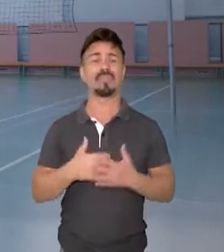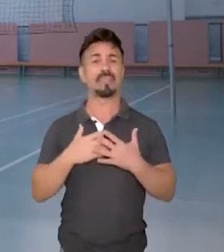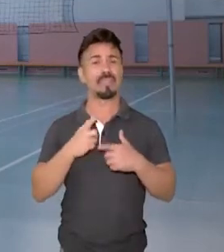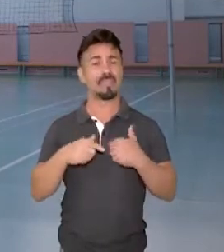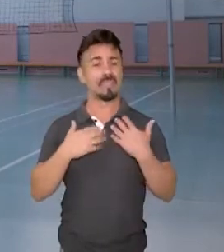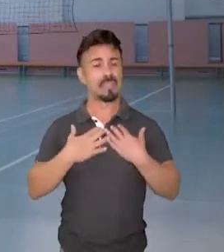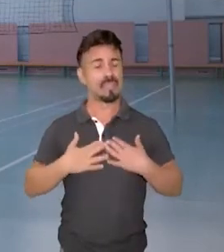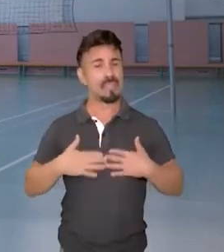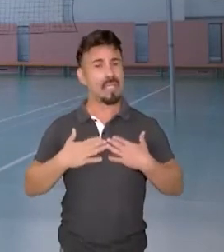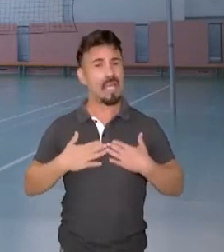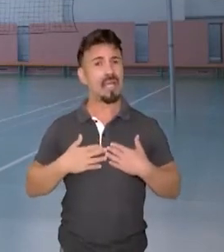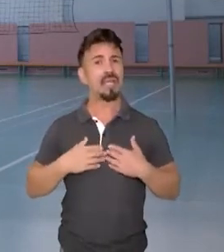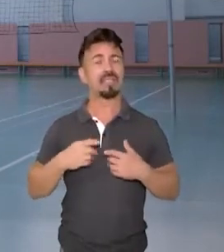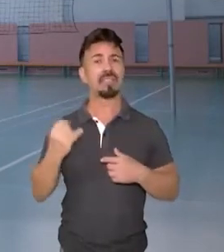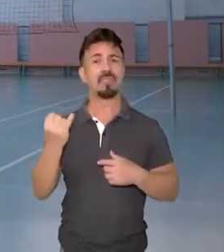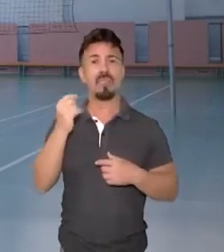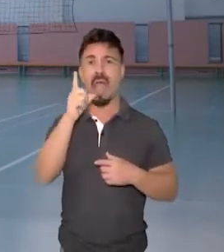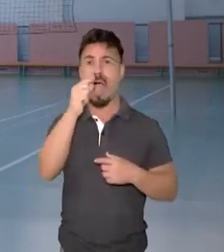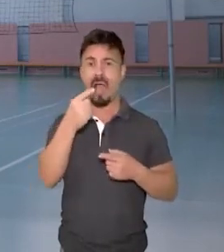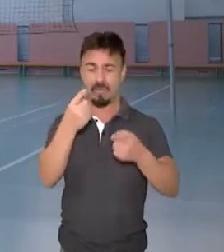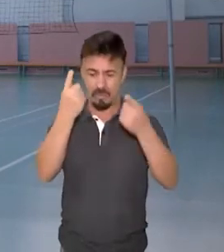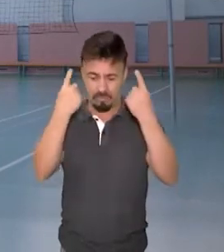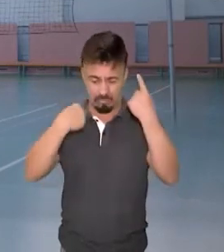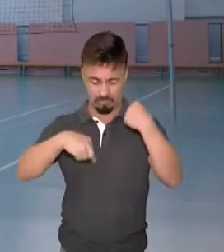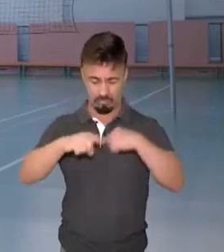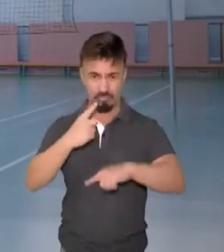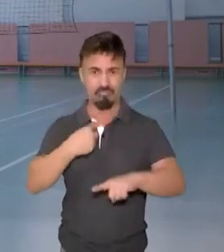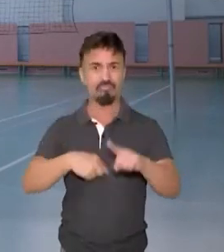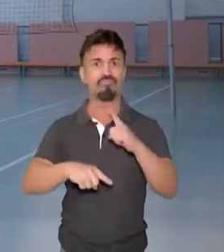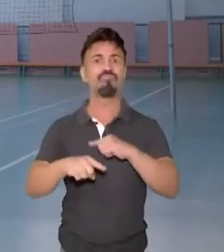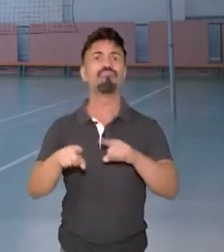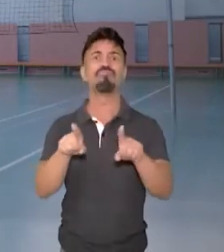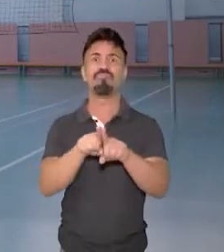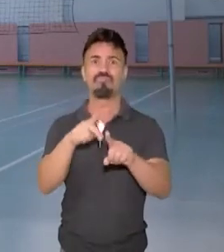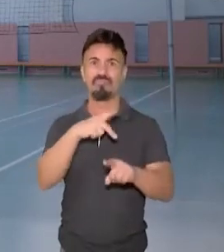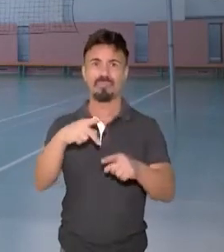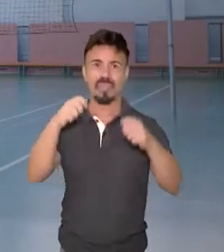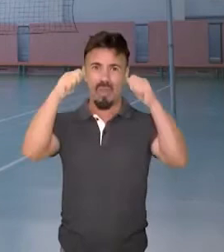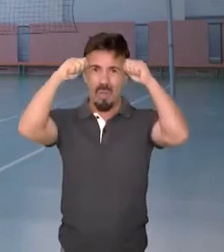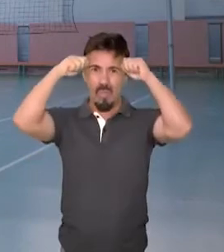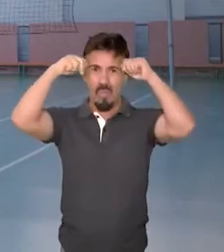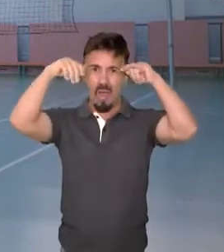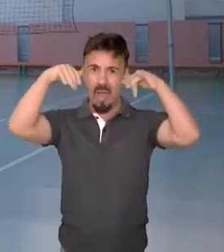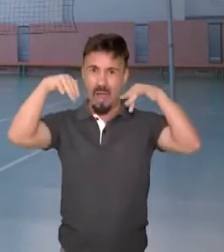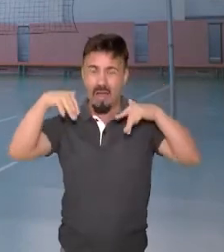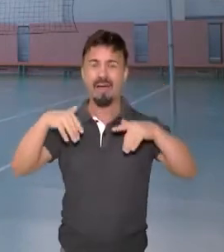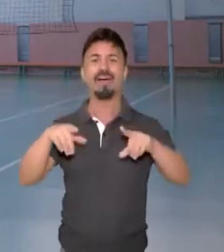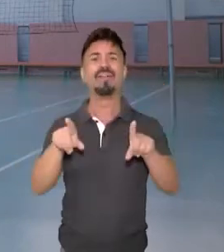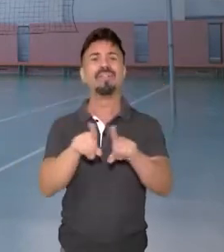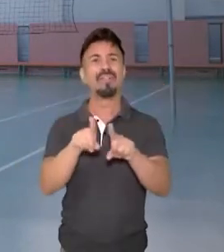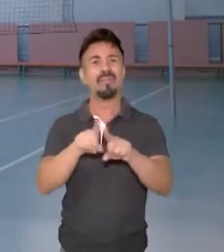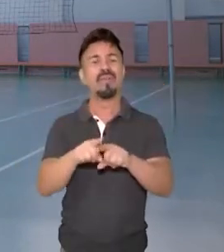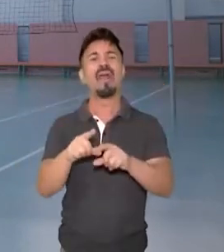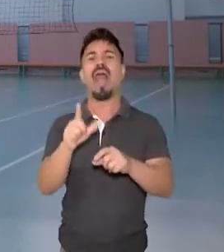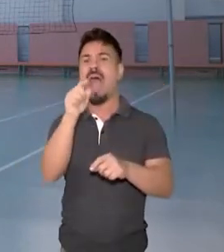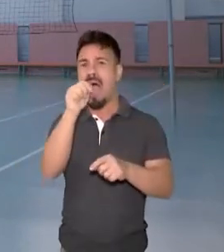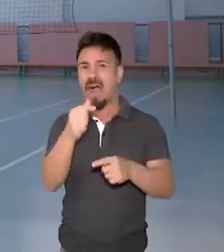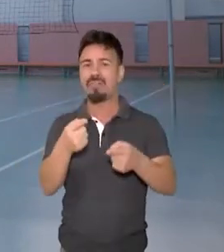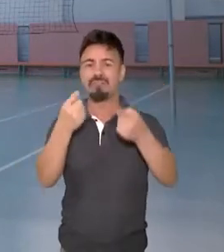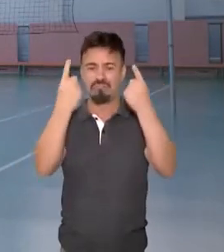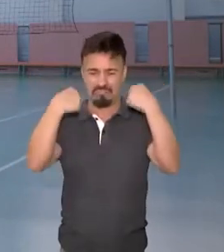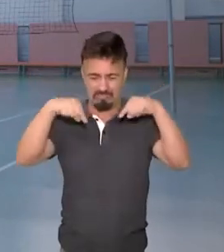bom que é importante as hidratando provavelmente estão suando Professor também tá suando levar ajeitar repondo nossos Eletrolux está